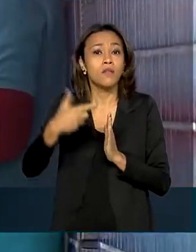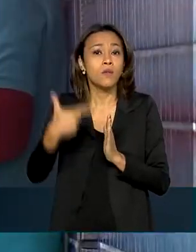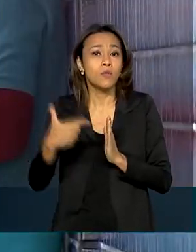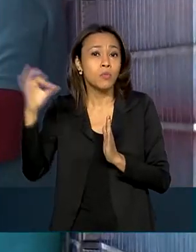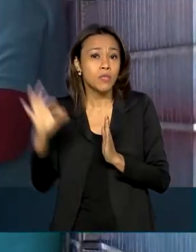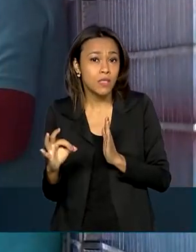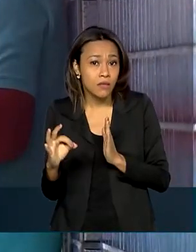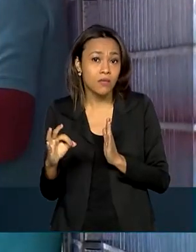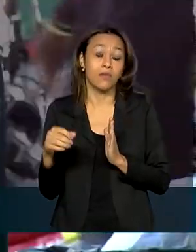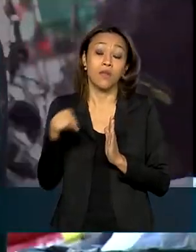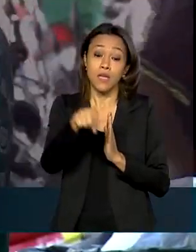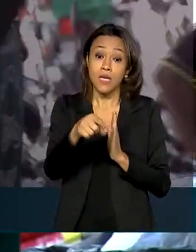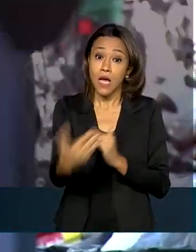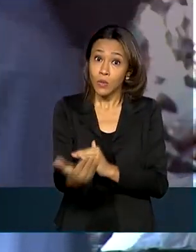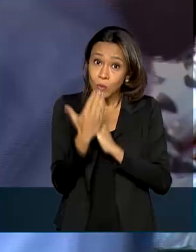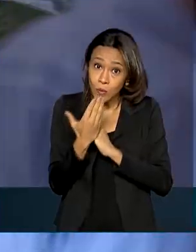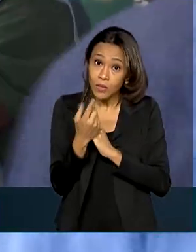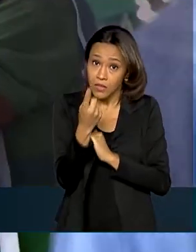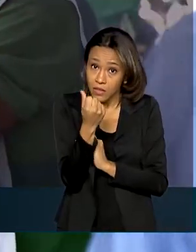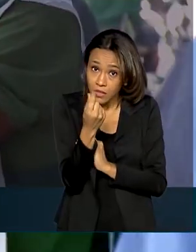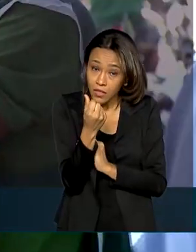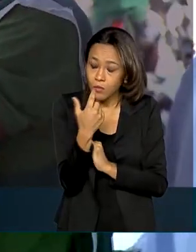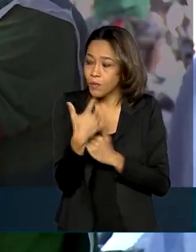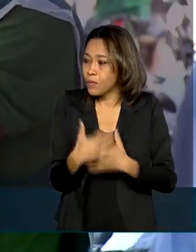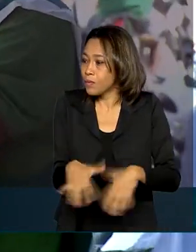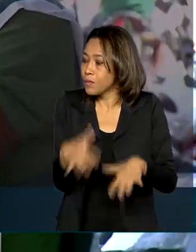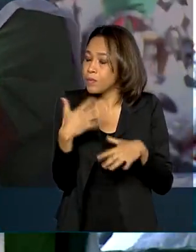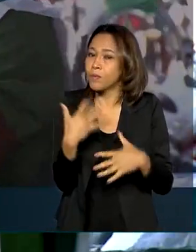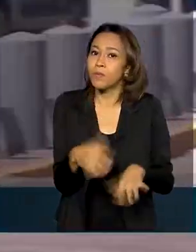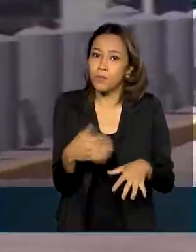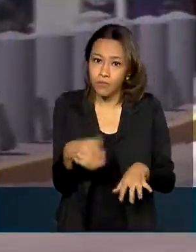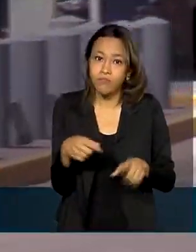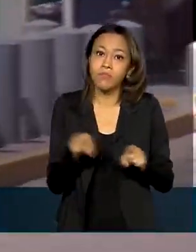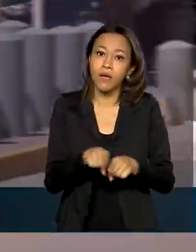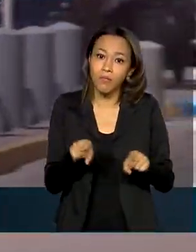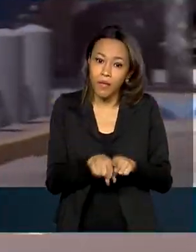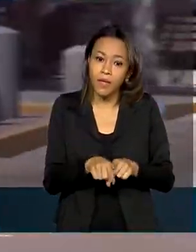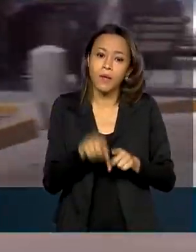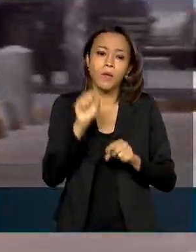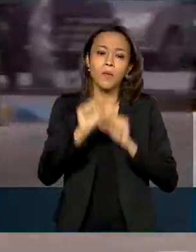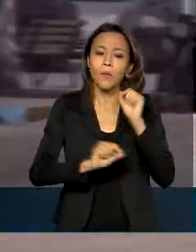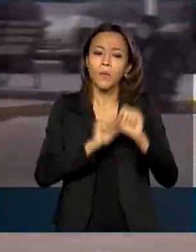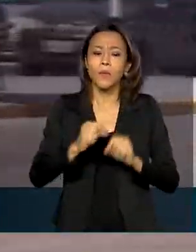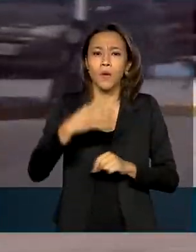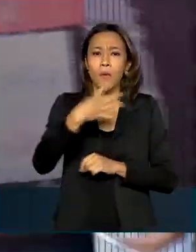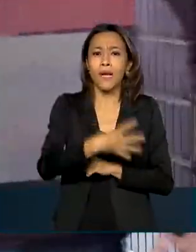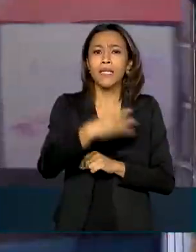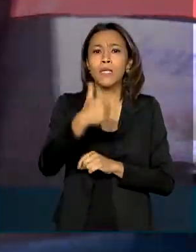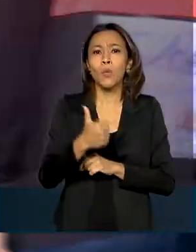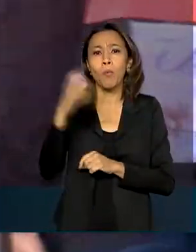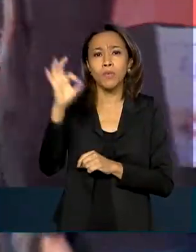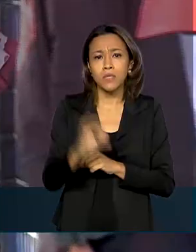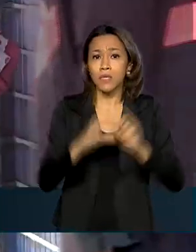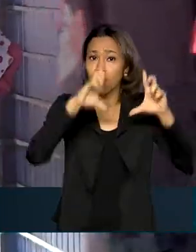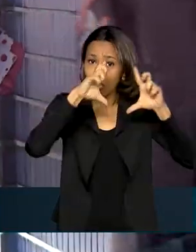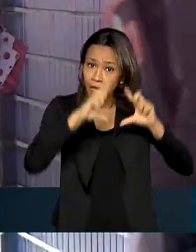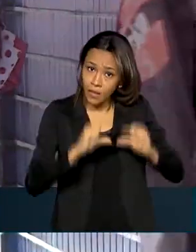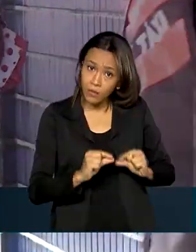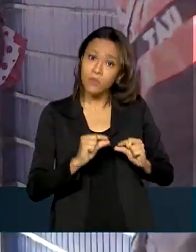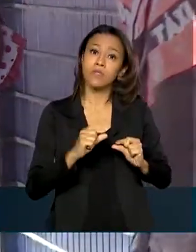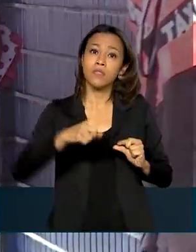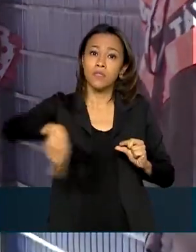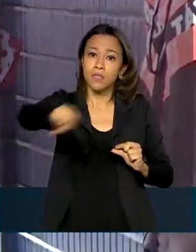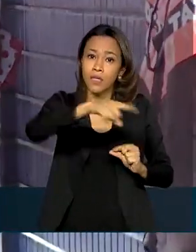E a ajuda financeira foi suficiente também para amenizar, em mais de 41%, a perda da massa